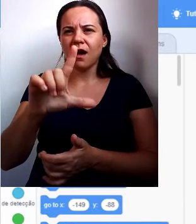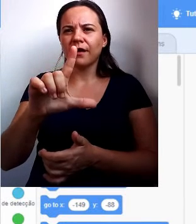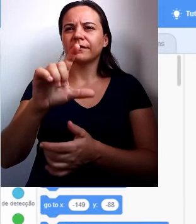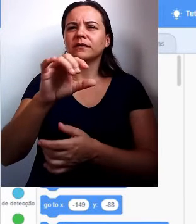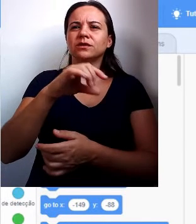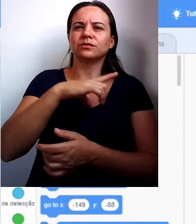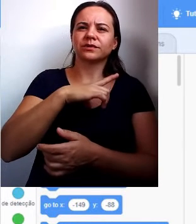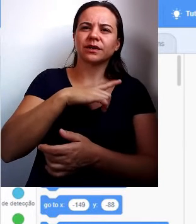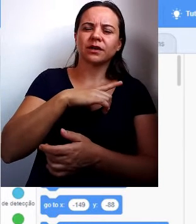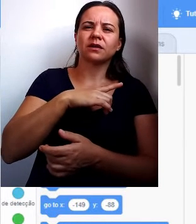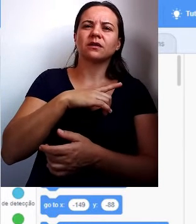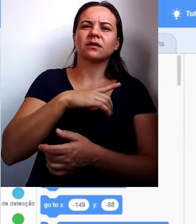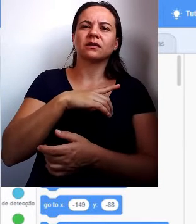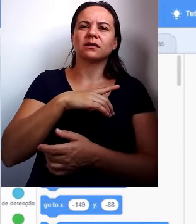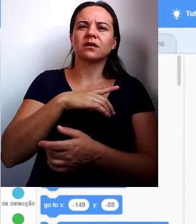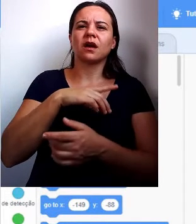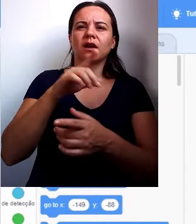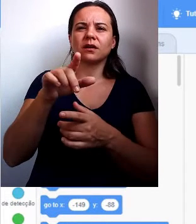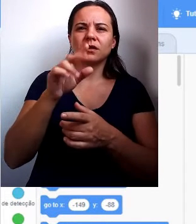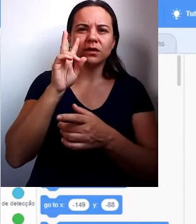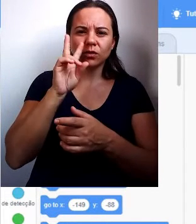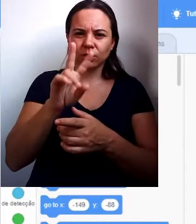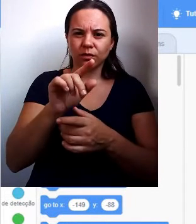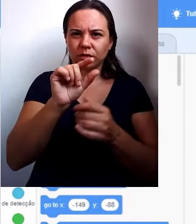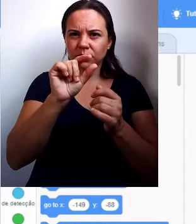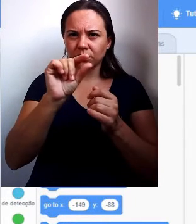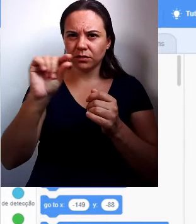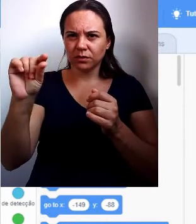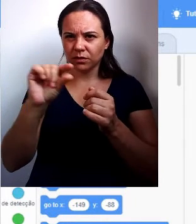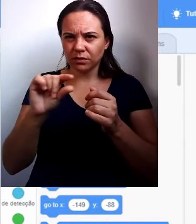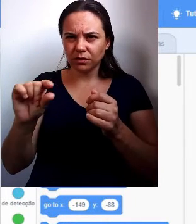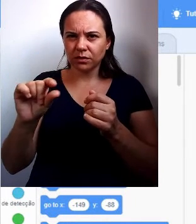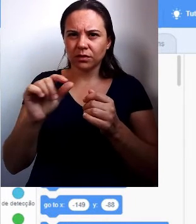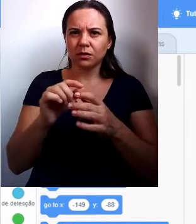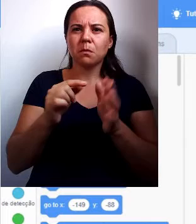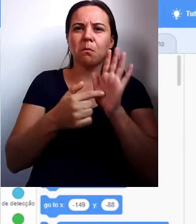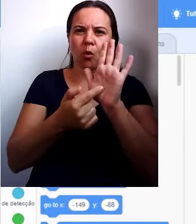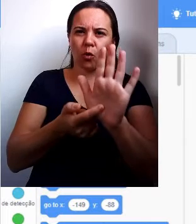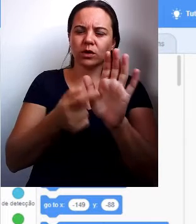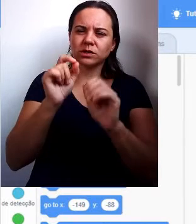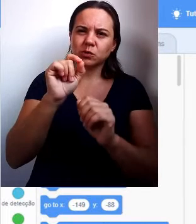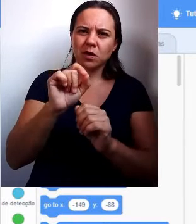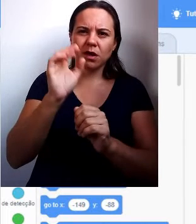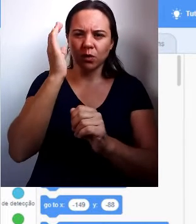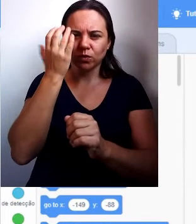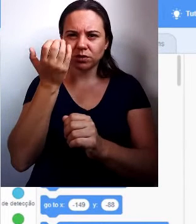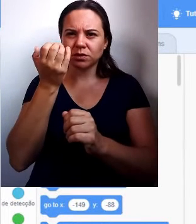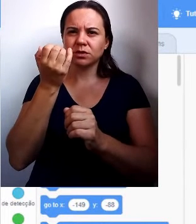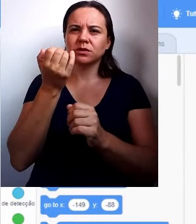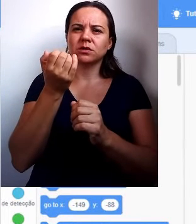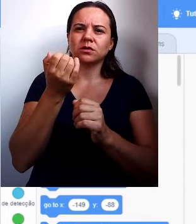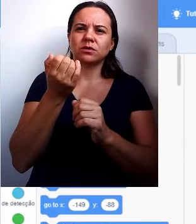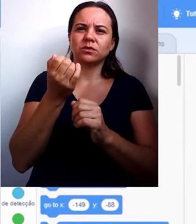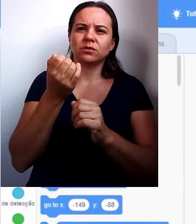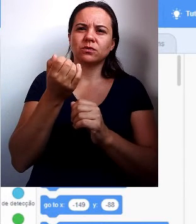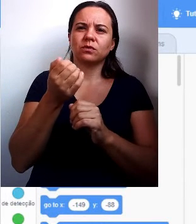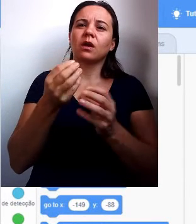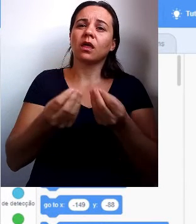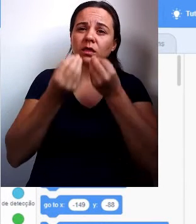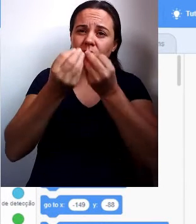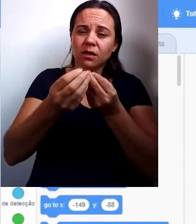né? No iniciar o jogo. Daí ele cumprimenta aqui, pergunta o seu nome e tudo mais, dá as alternativas aqui,